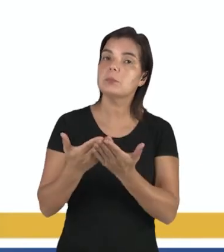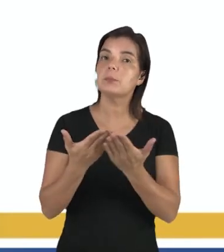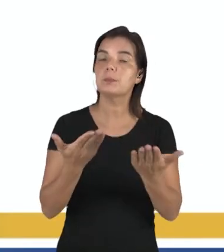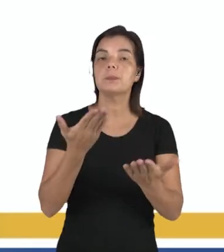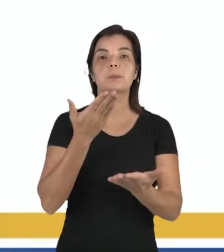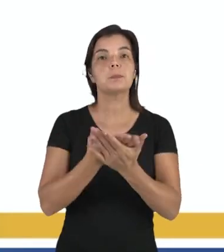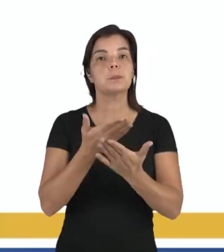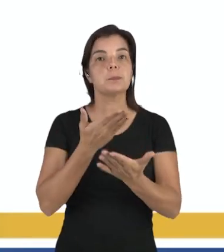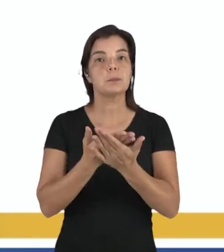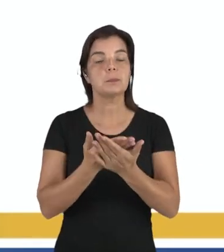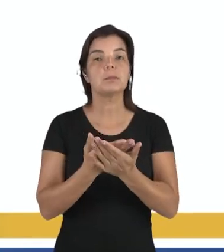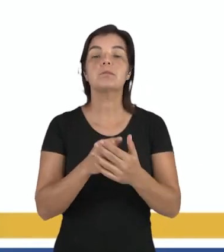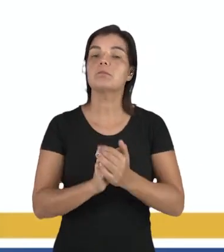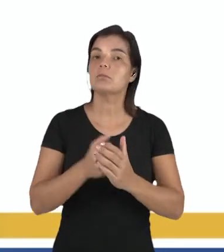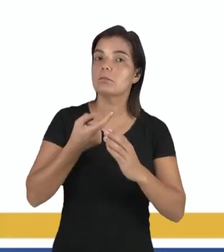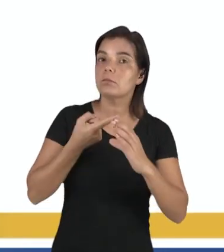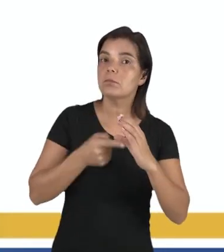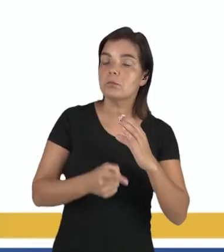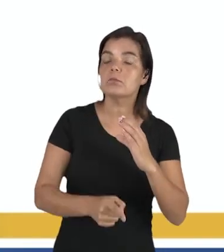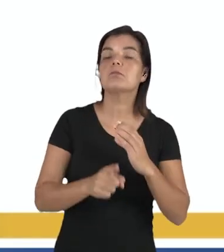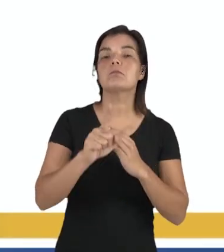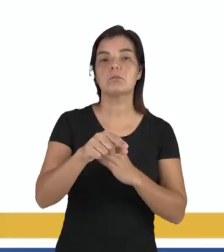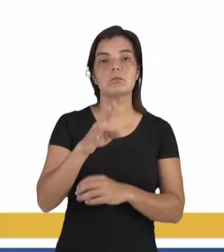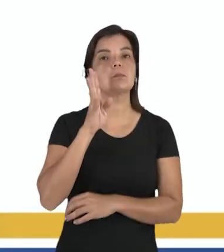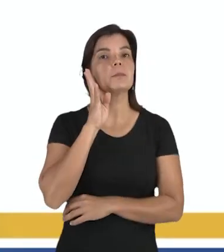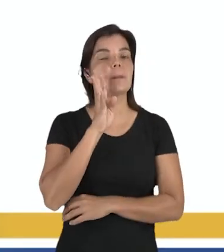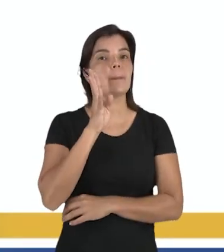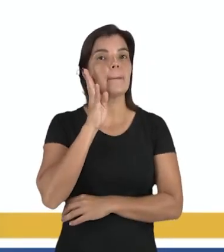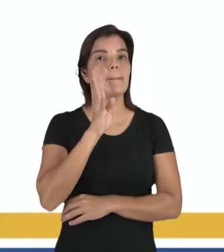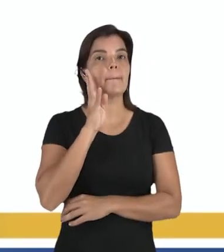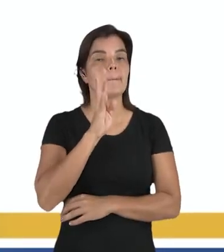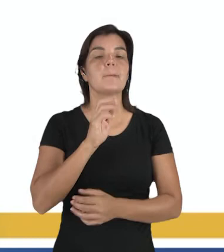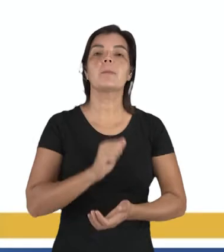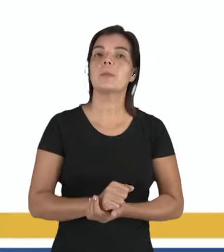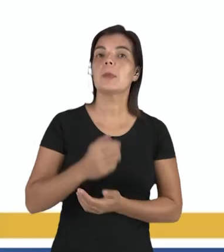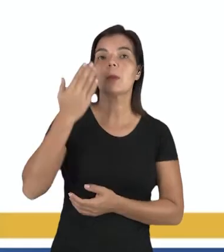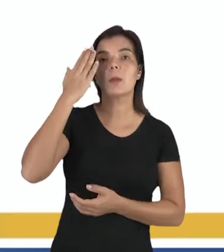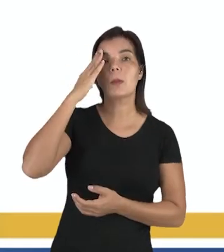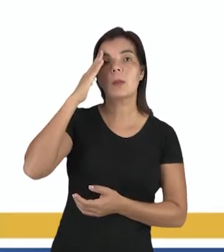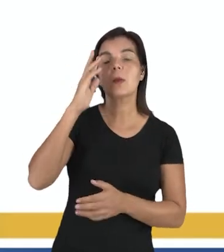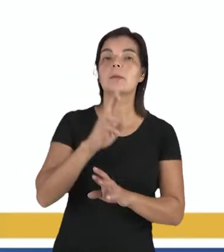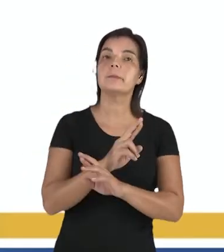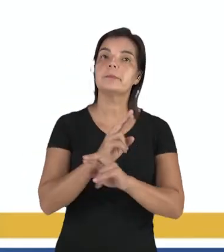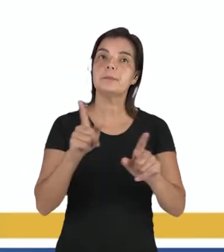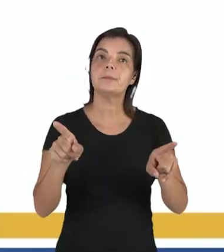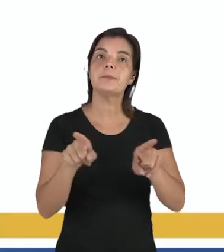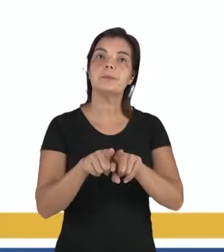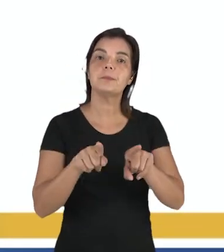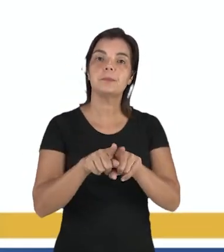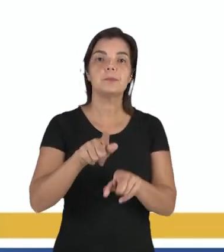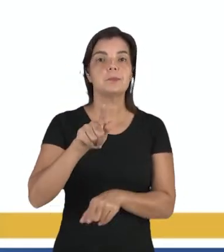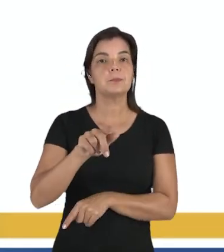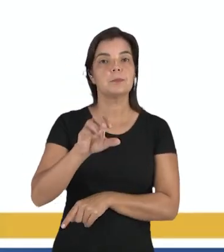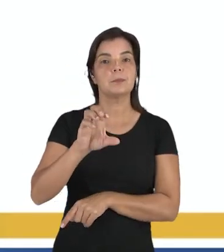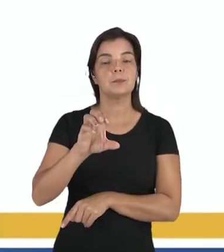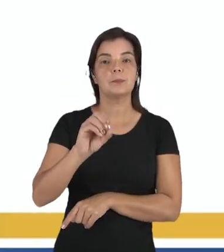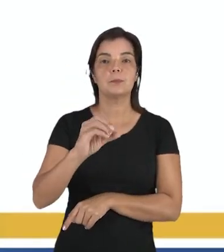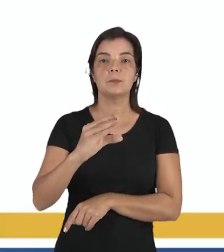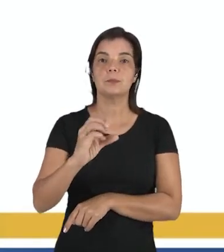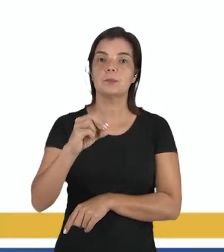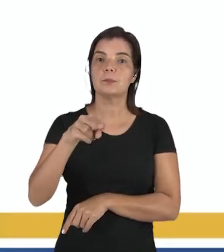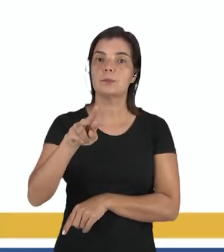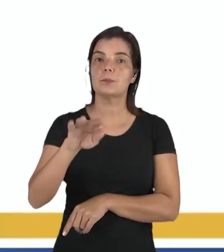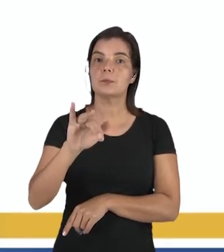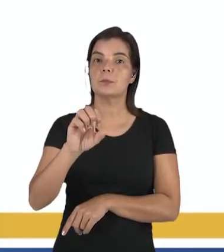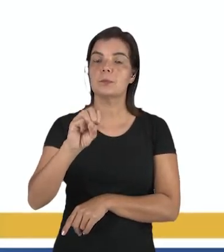a estudarem com maior profundidade, que é muito legal, entender a diferença entre o geocentrismo e o heliocentrismo,